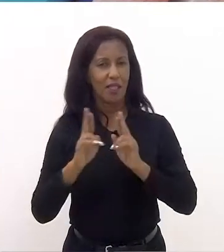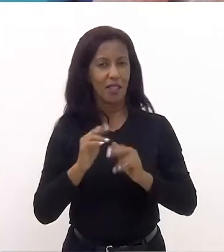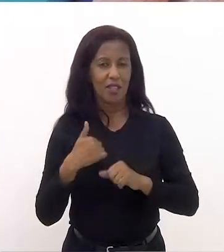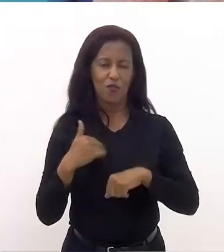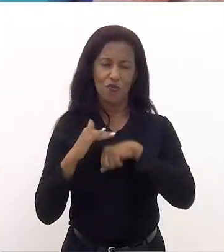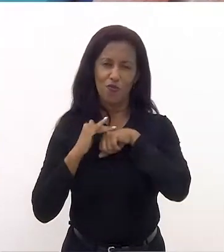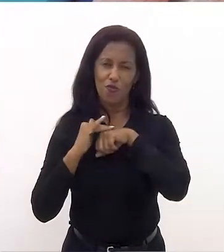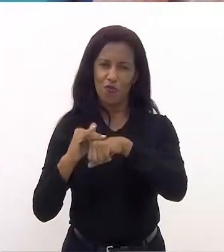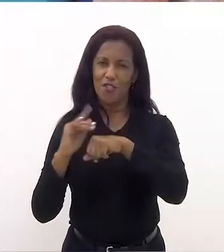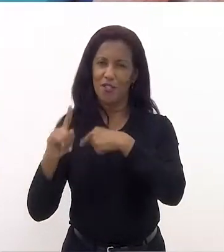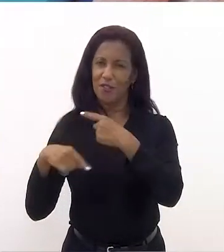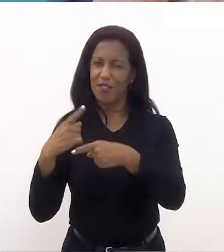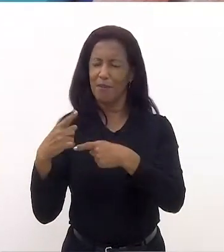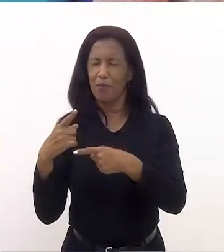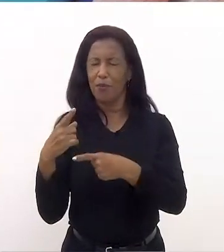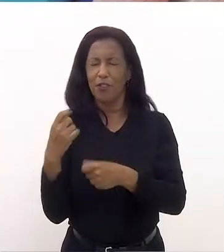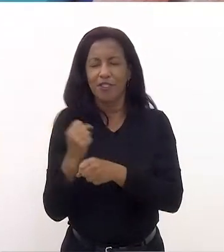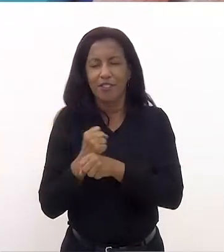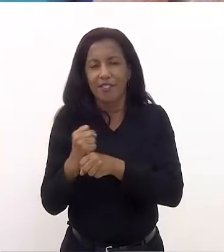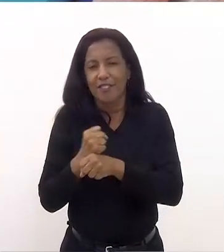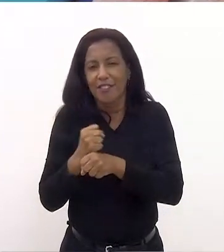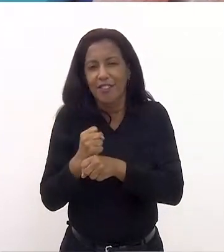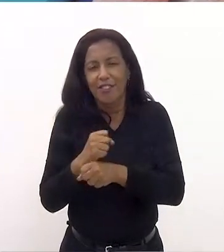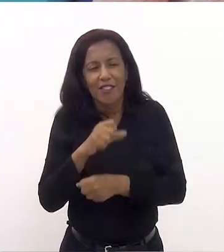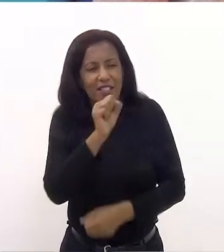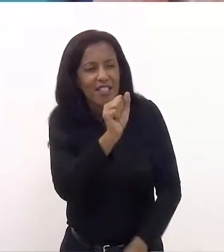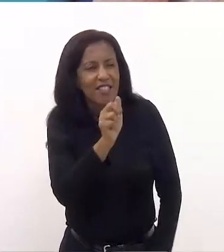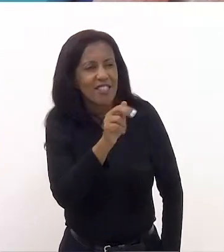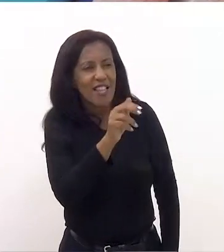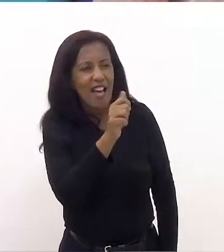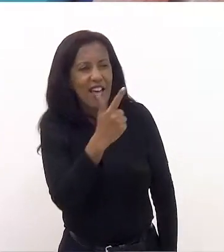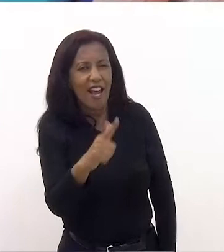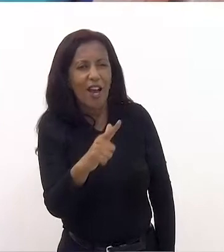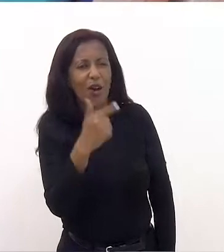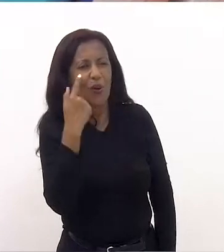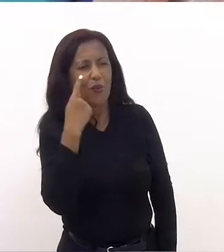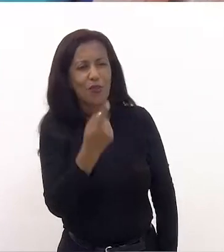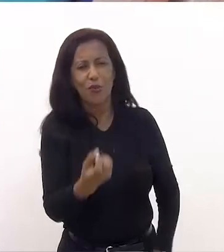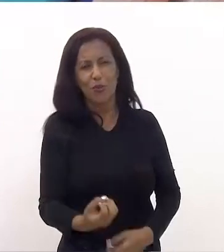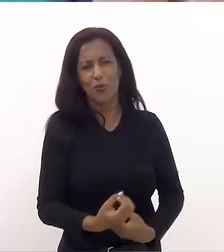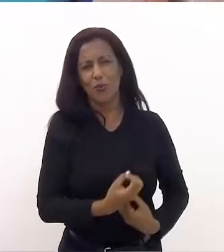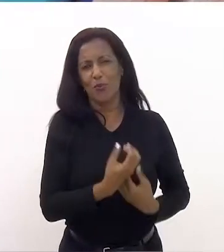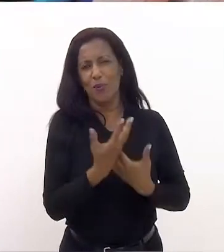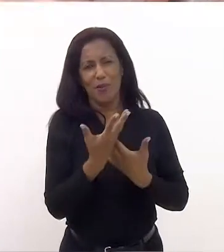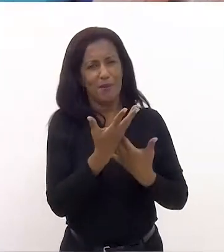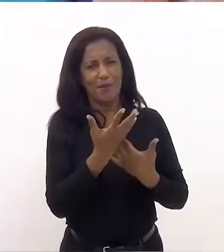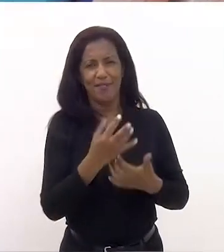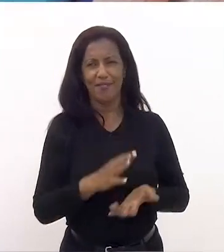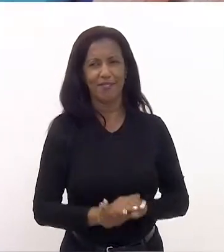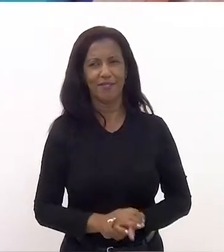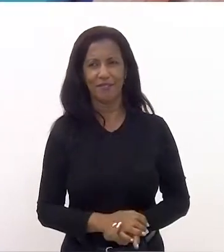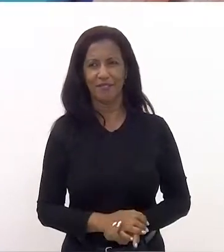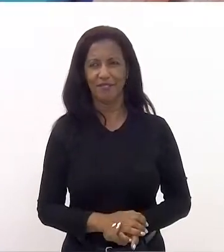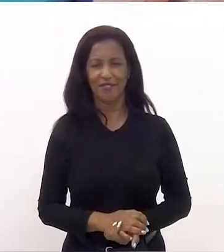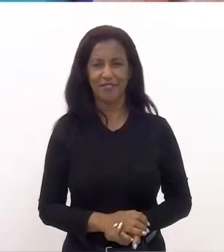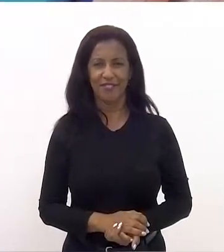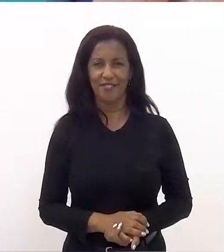sua entrevista, por conversar com você depois de tanto tempo que eu te vi naquele sarau e realmente os seus poemas